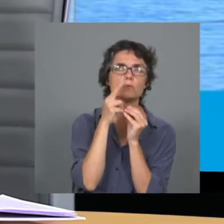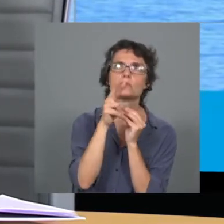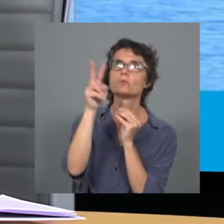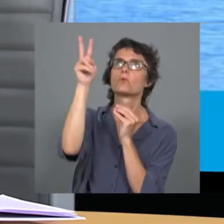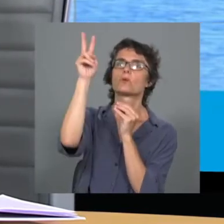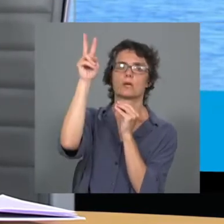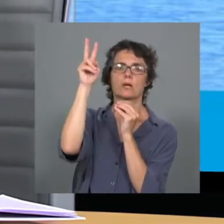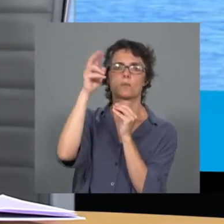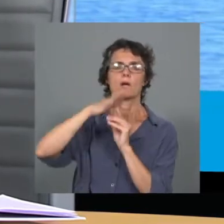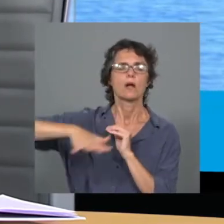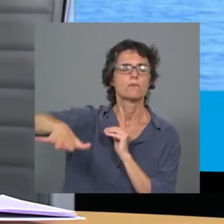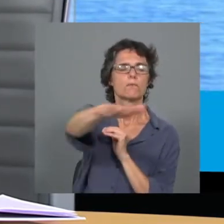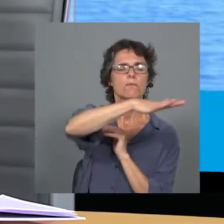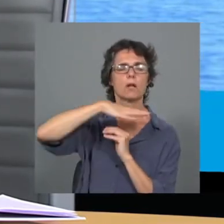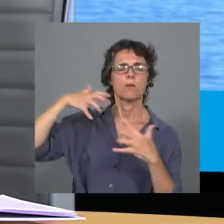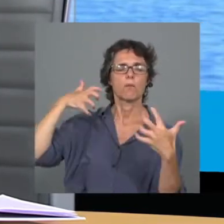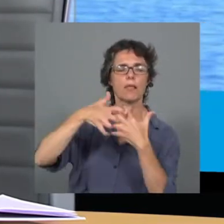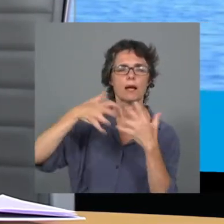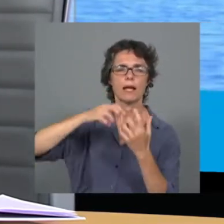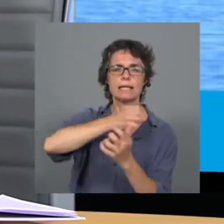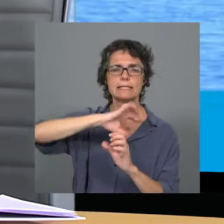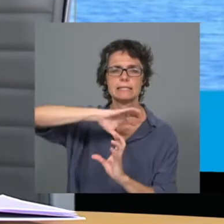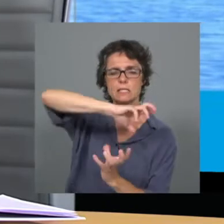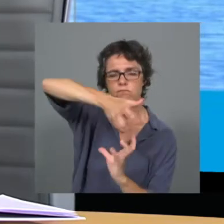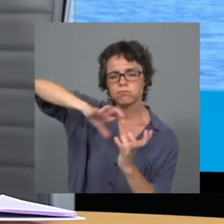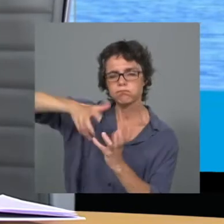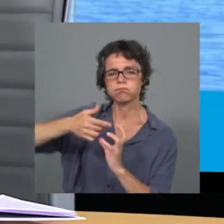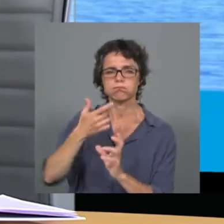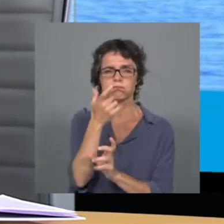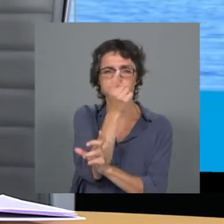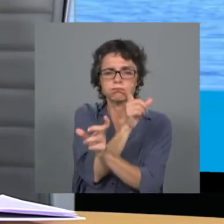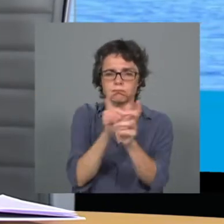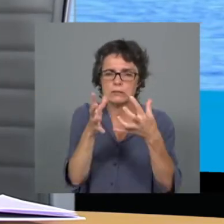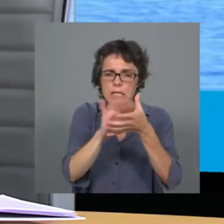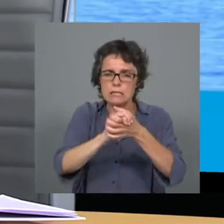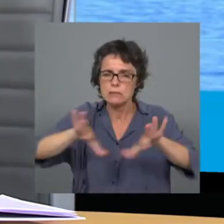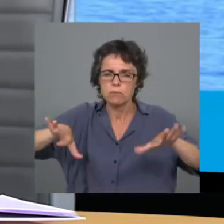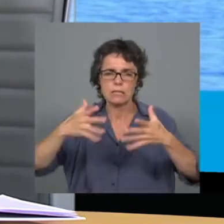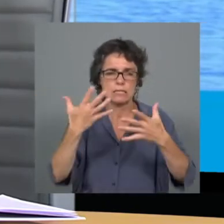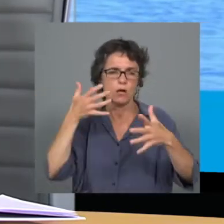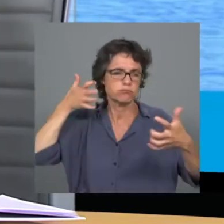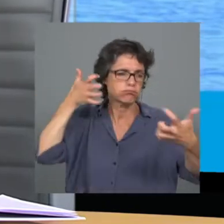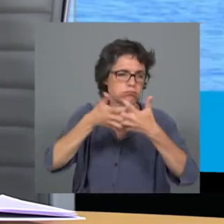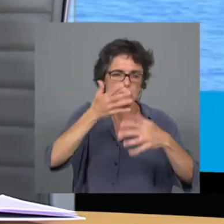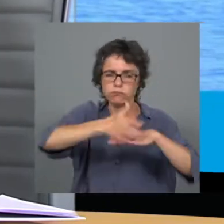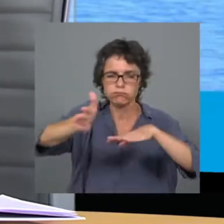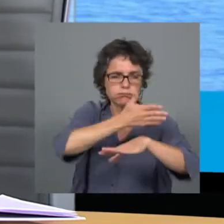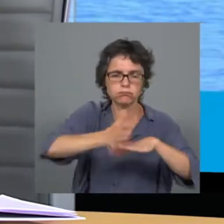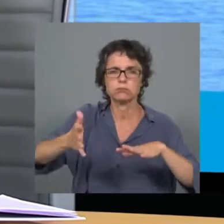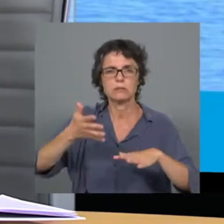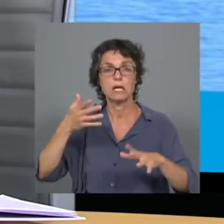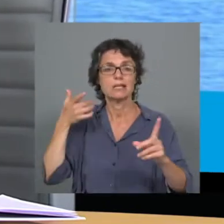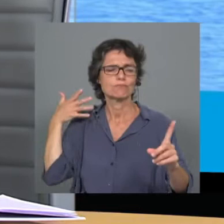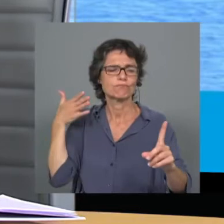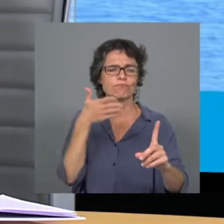da guerra, no meio da destruição das cidades, no meio da diversidade, da separação, da agressão até aos cristãos,